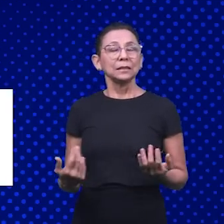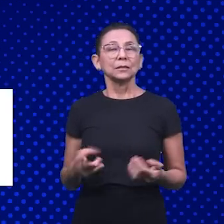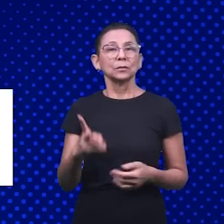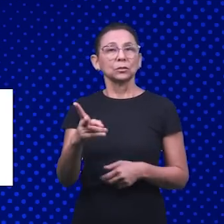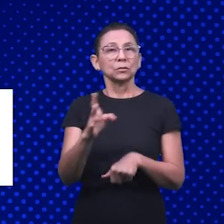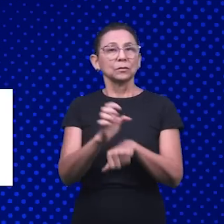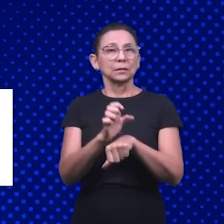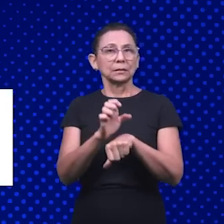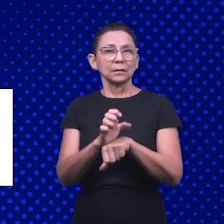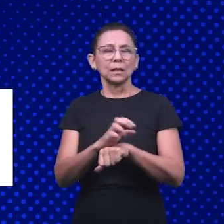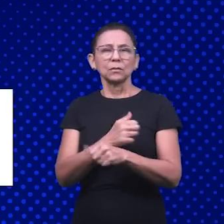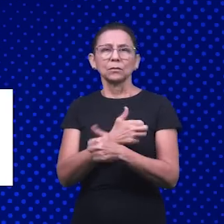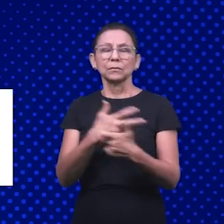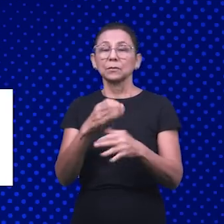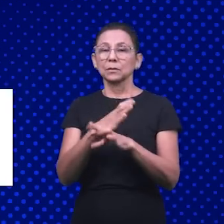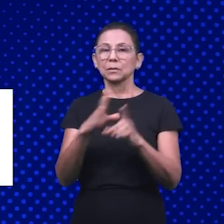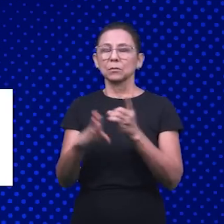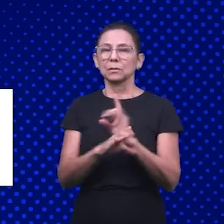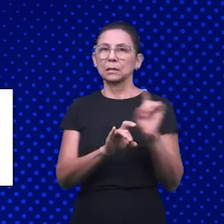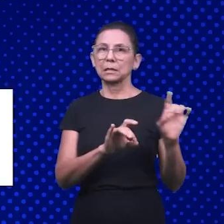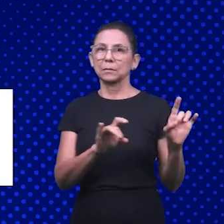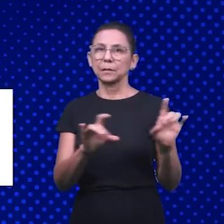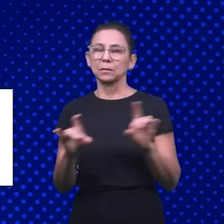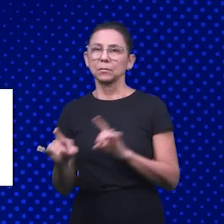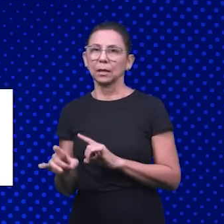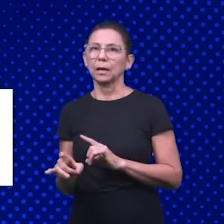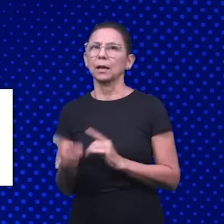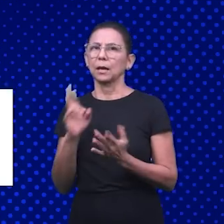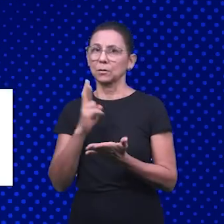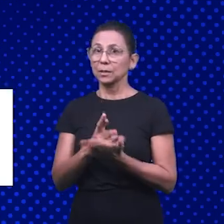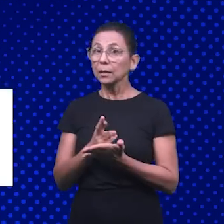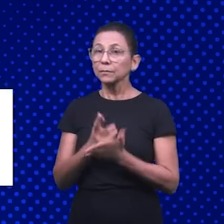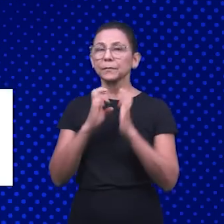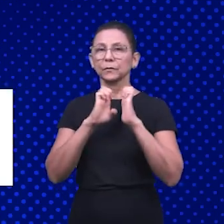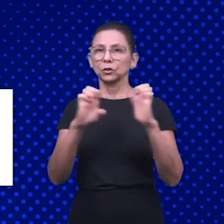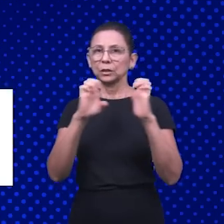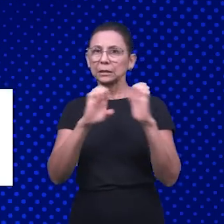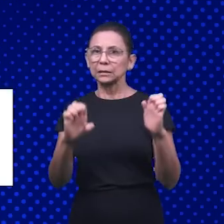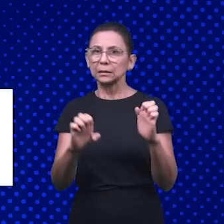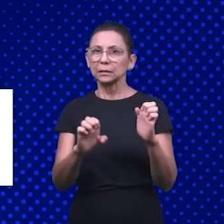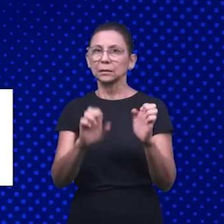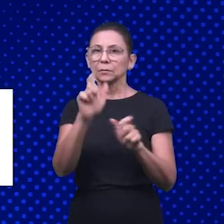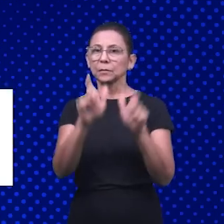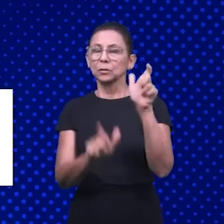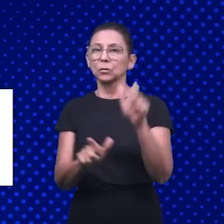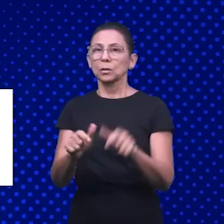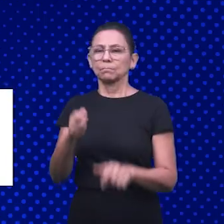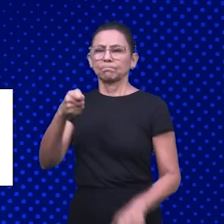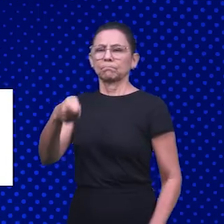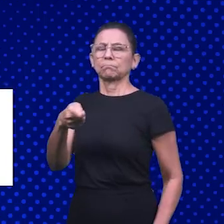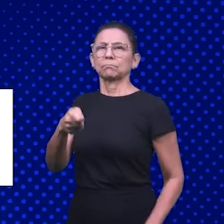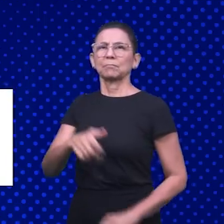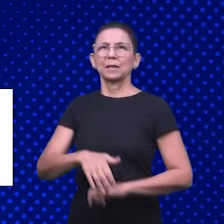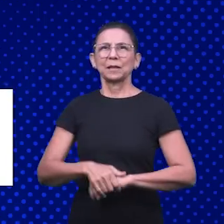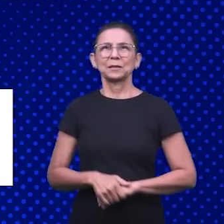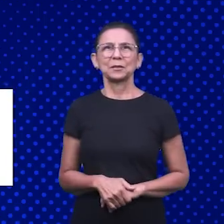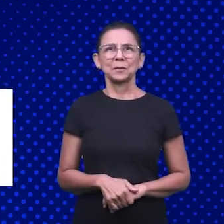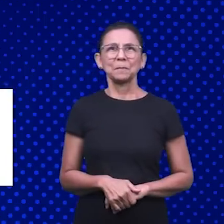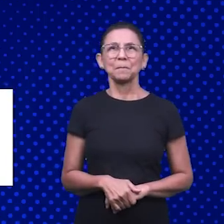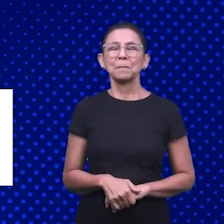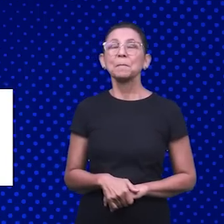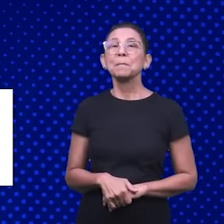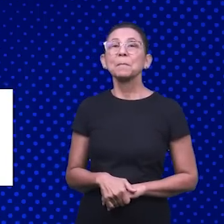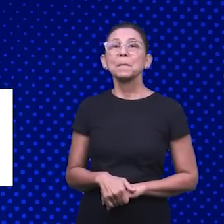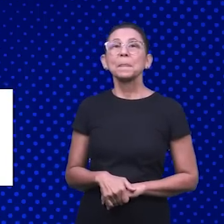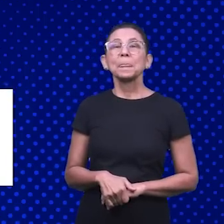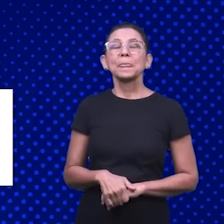estado ainda aconteceram vários cultos especiais como o resultado da evangelização pelas autoridades. Em Machadinho do Oeste, mais